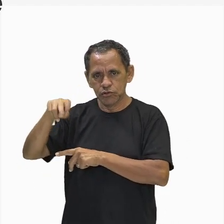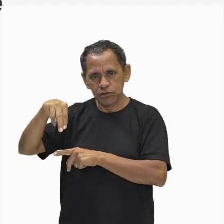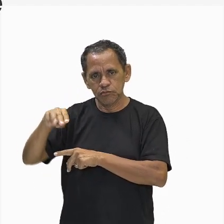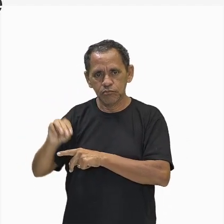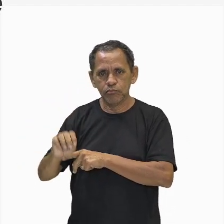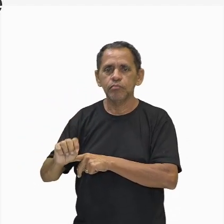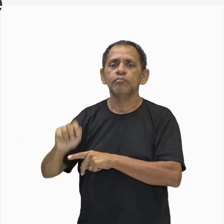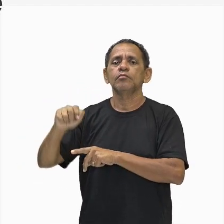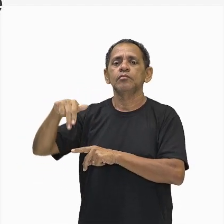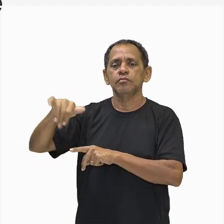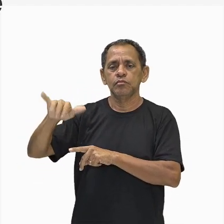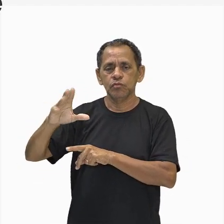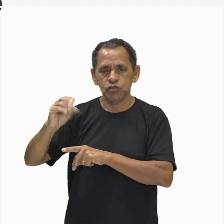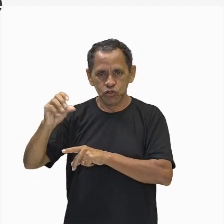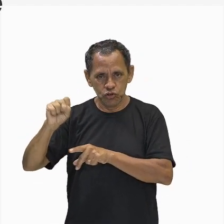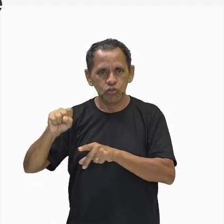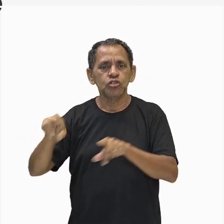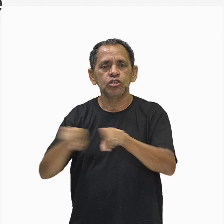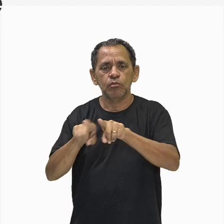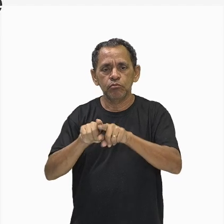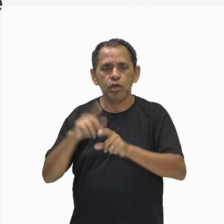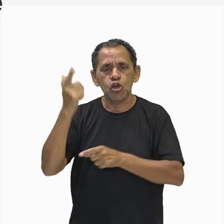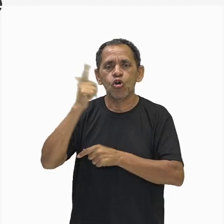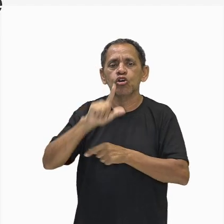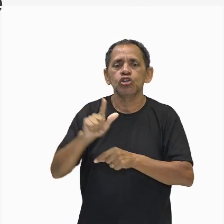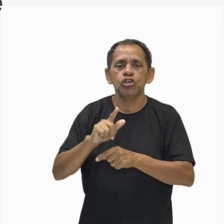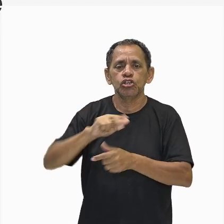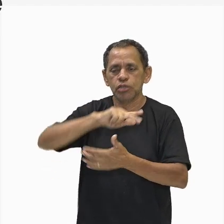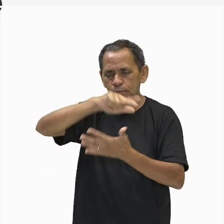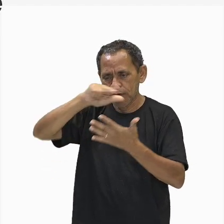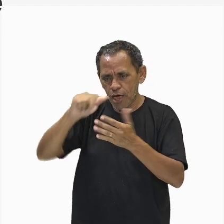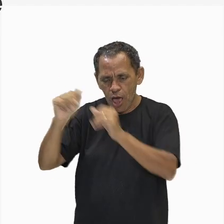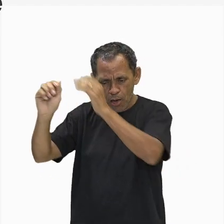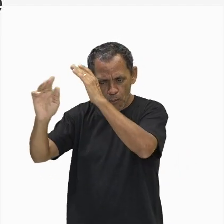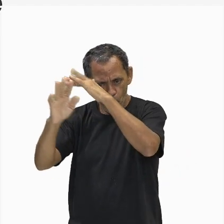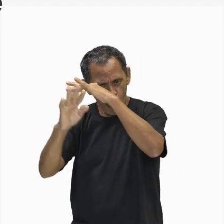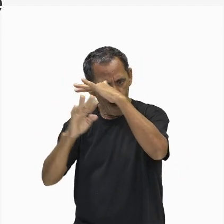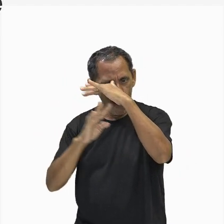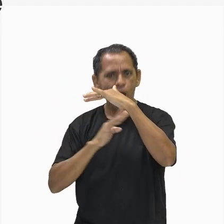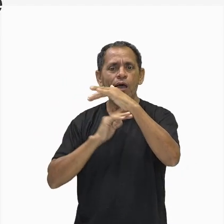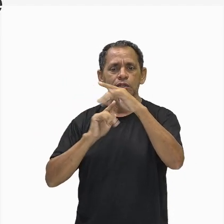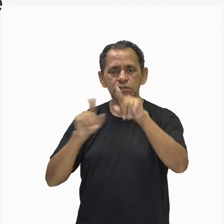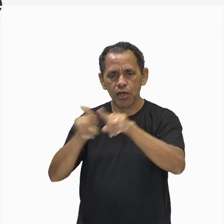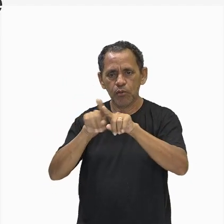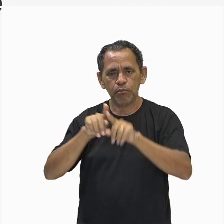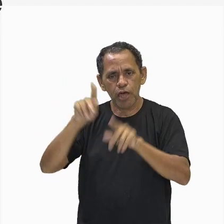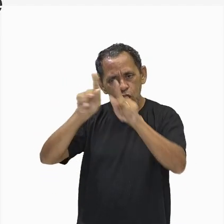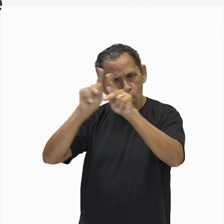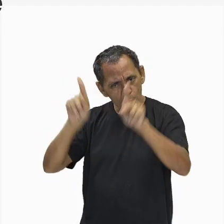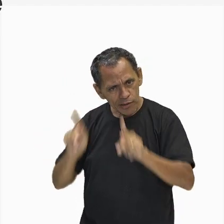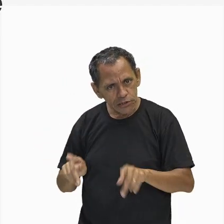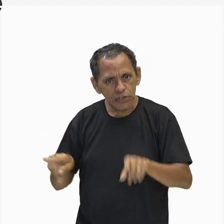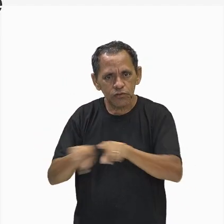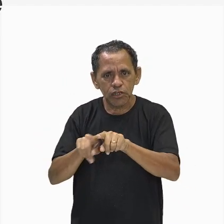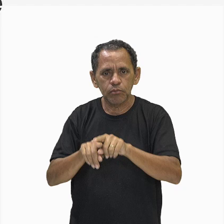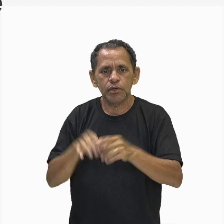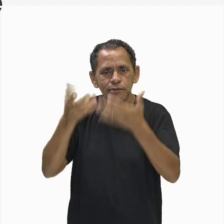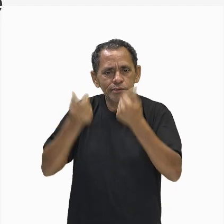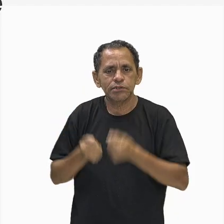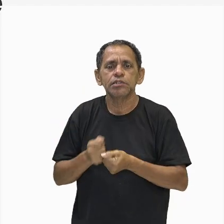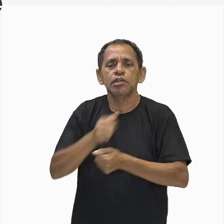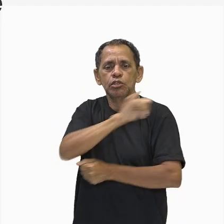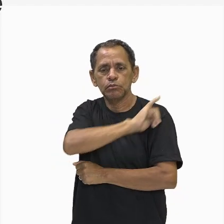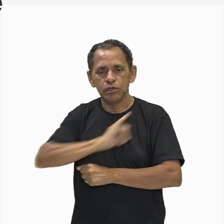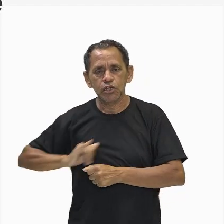ações militares de conquista e, de outros, migrações pacíficas aceitas pelos imperadores. As